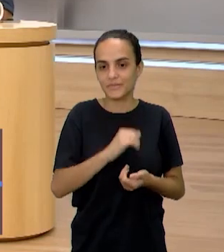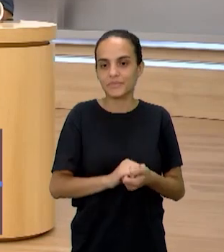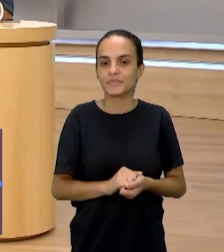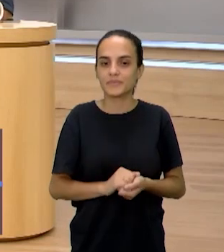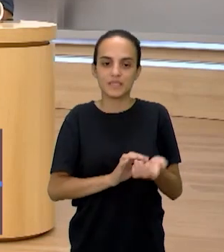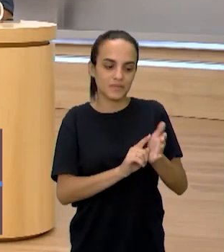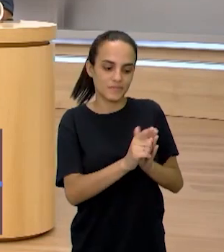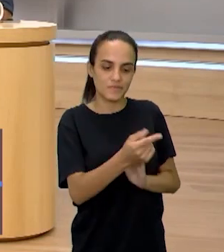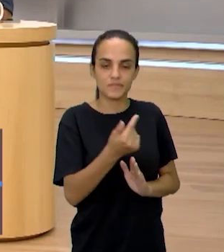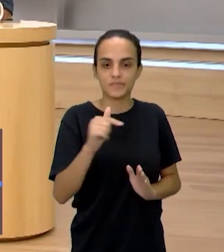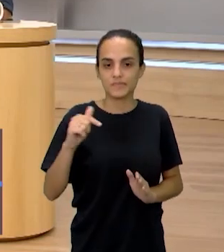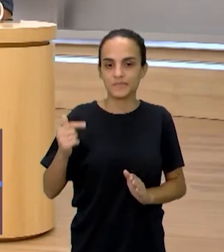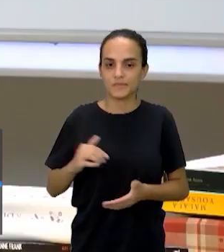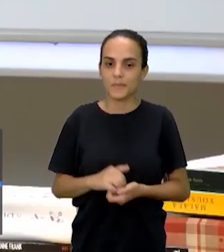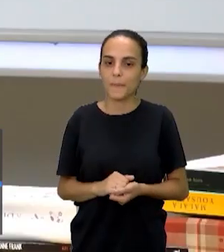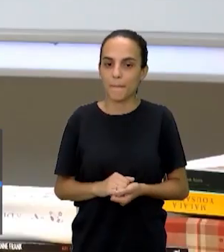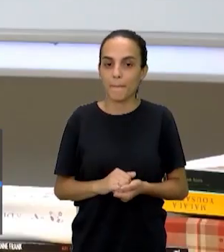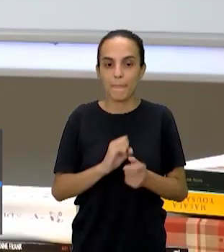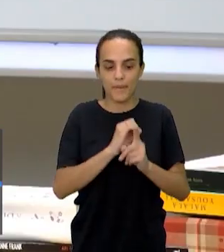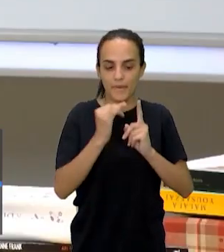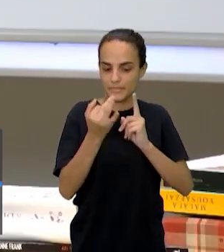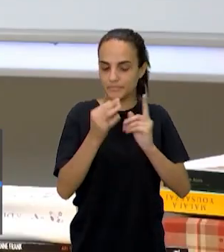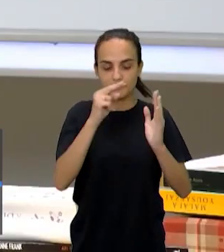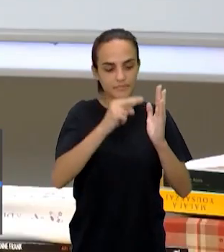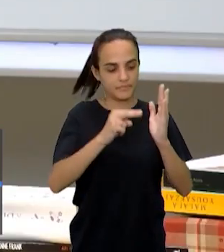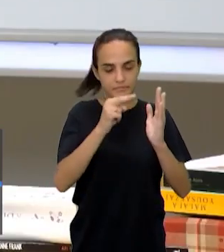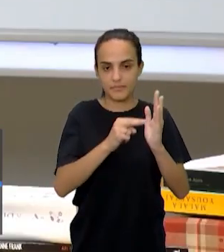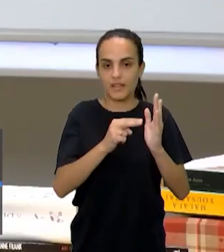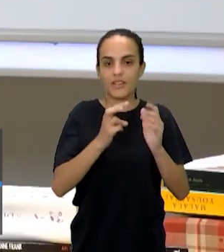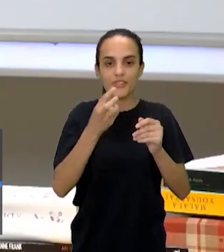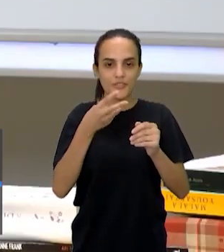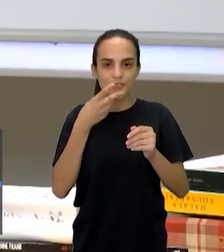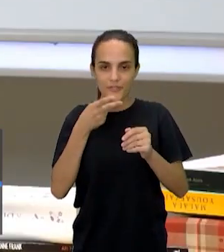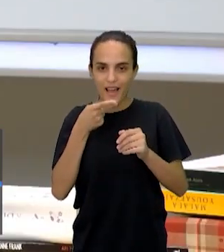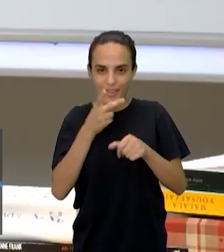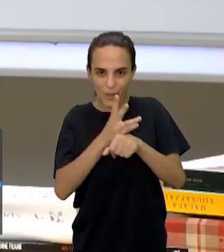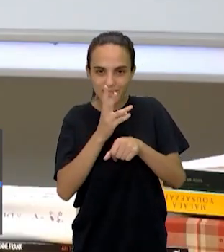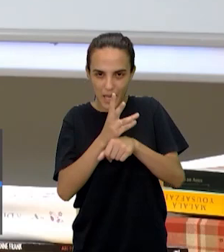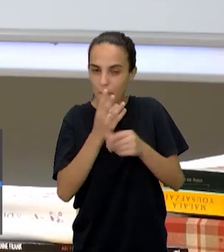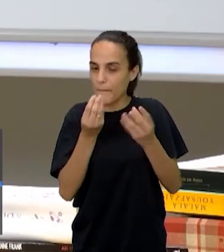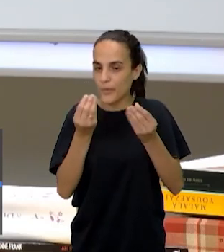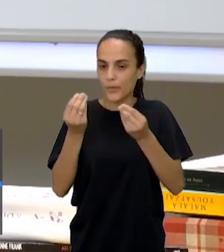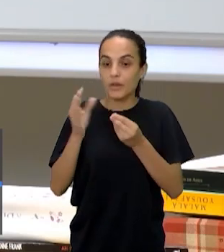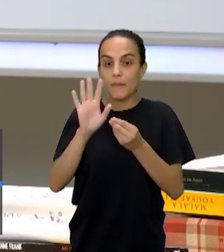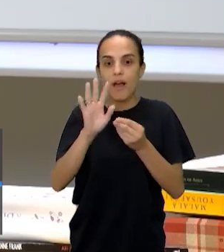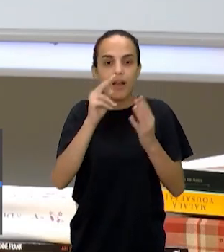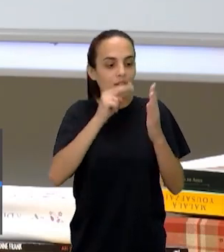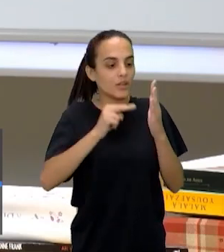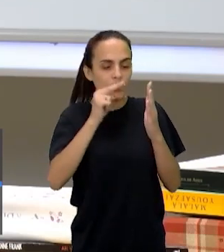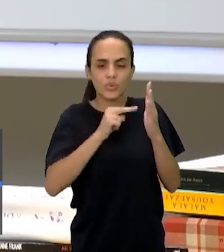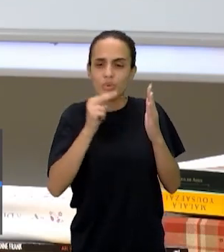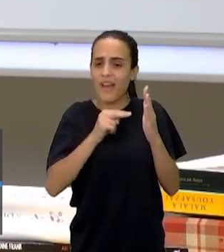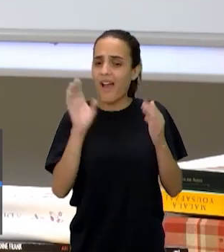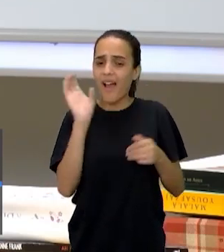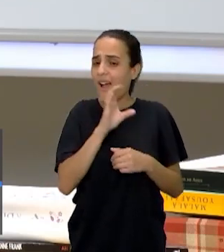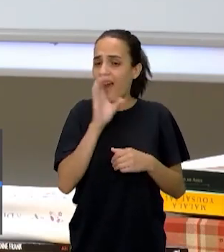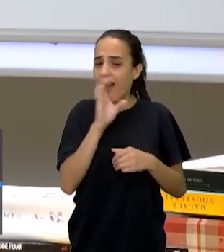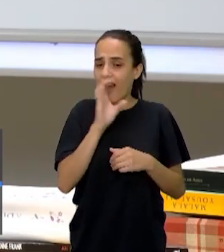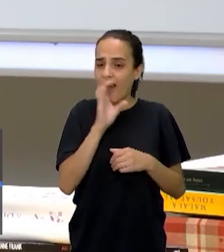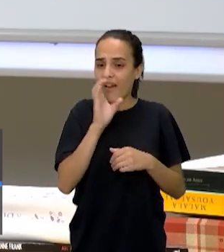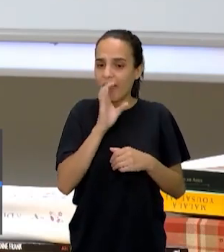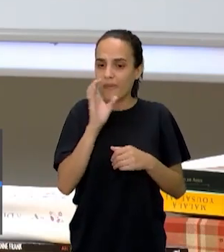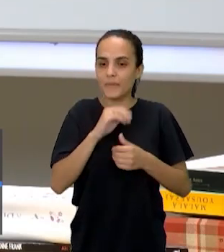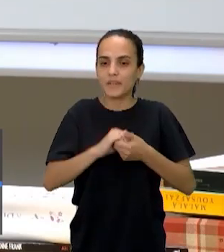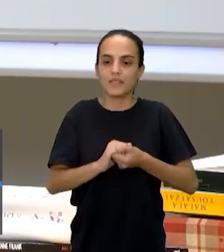nunca a sociedade leu tanto, porque hoje a gente fala muito mais pelo WhatsApp a mensagem, mas uma leitura extremamente superficial e tira a